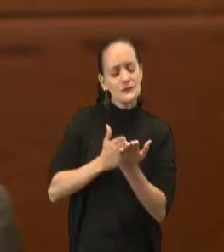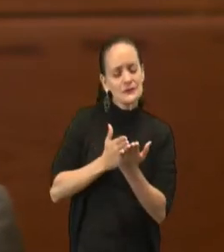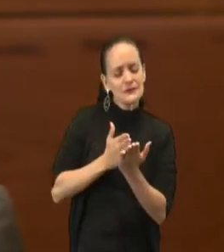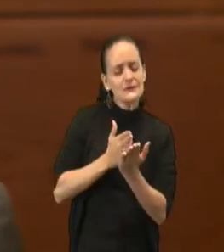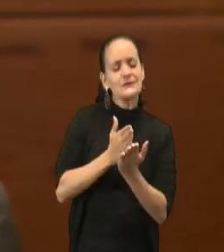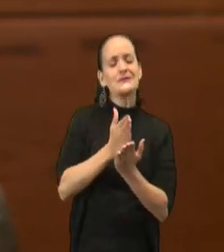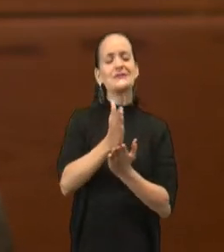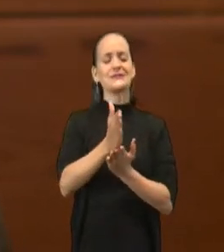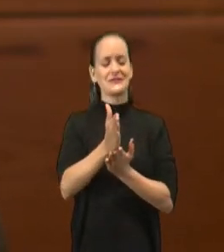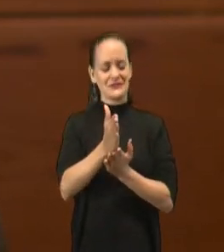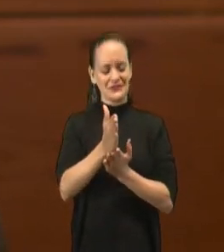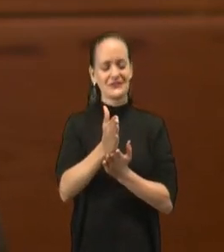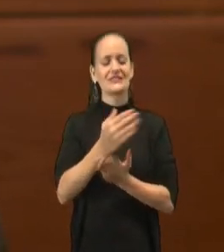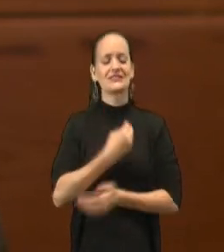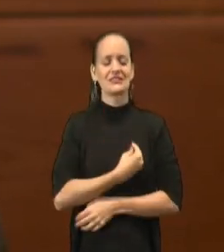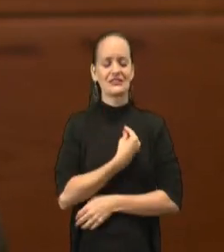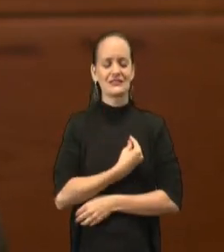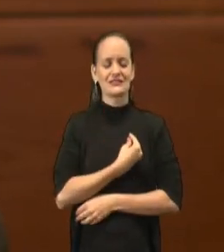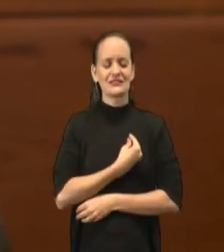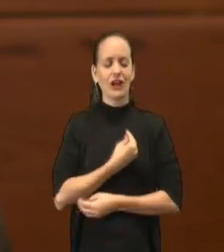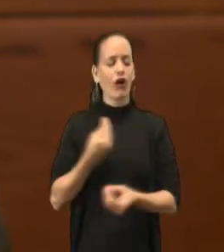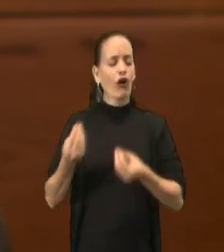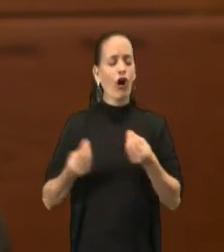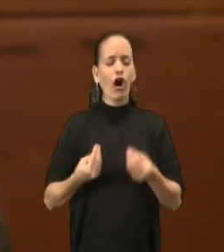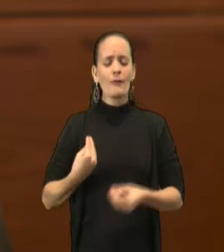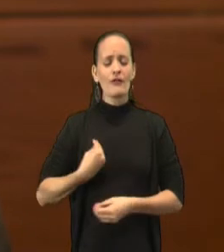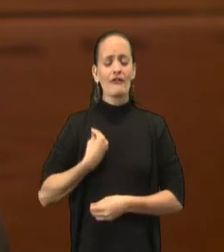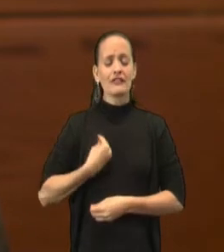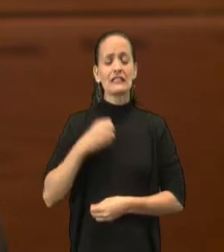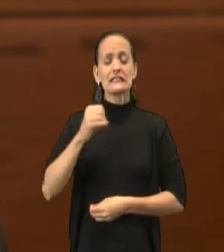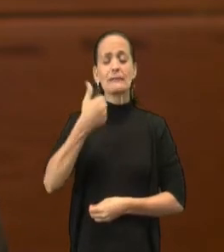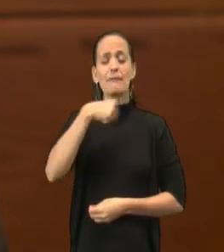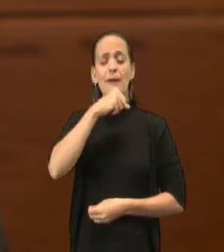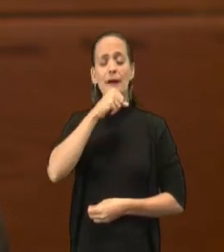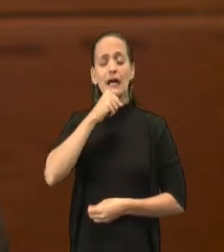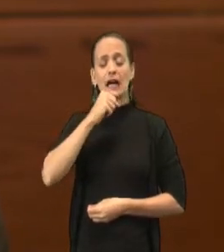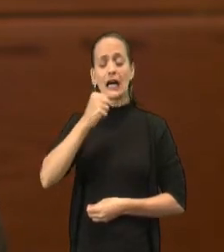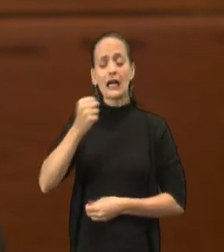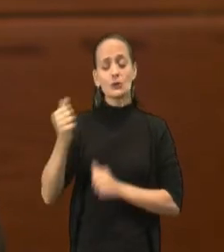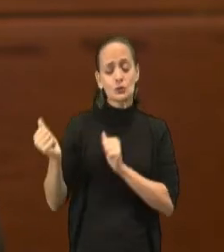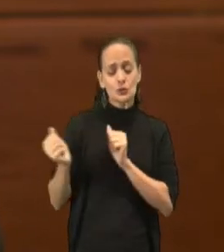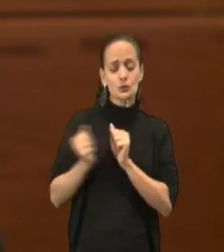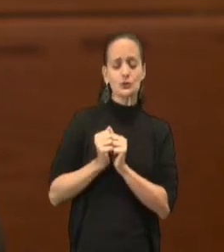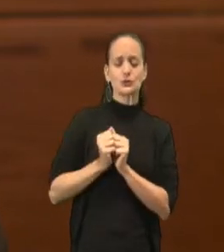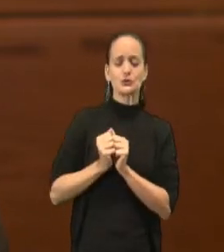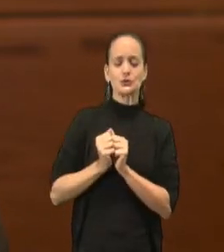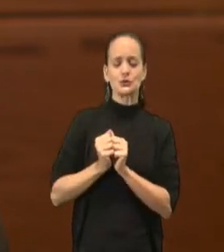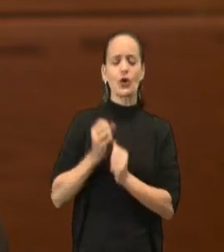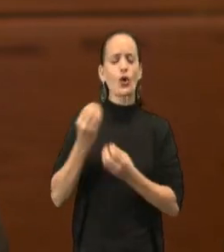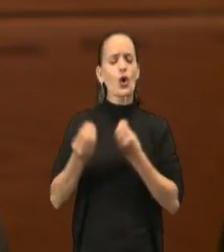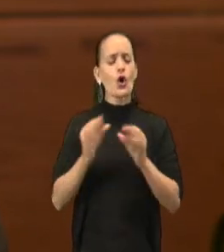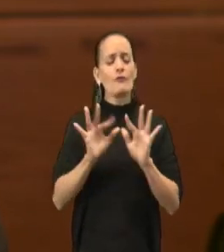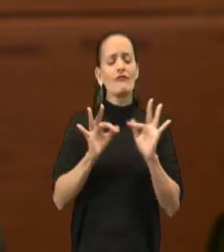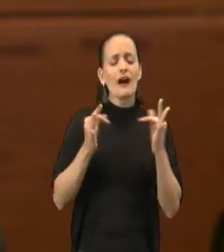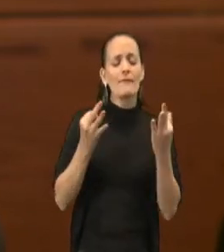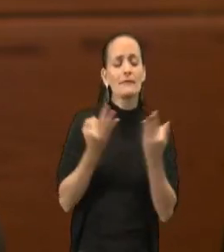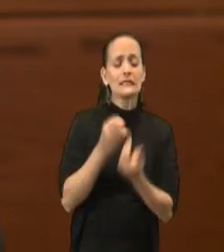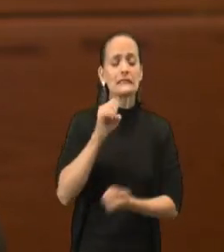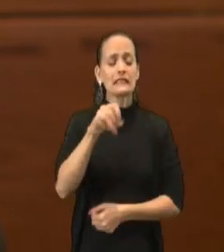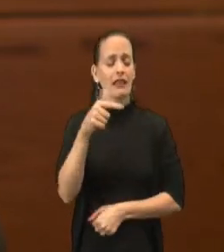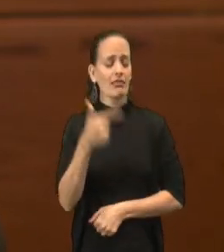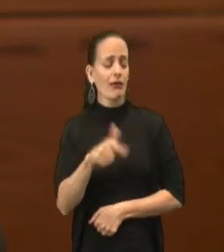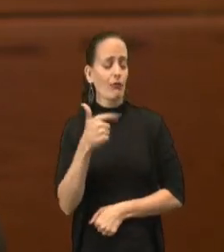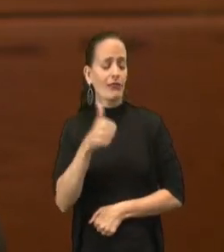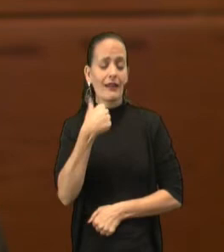nossa vida. Pai, o que seria de nós se não fossem as nossas mamães? O que seria das famílias, ó Deus, se não houvesse